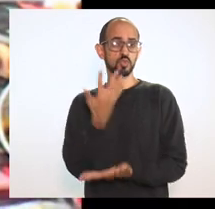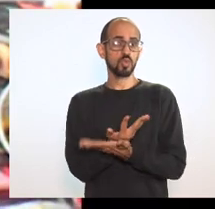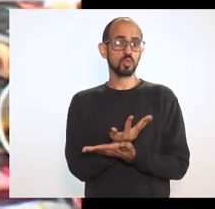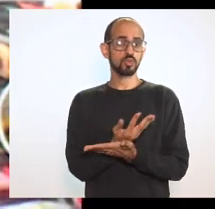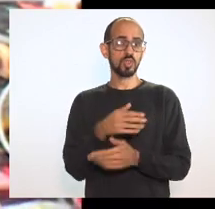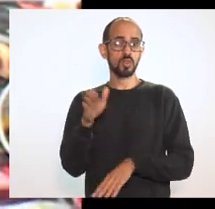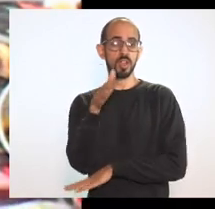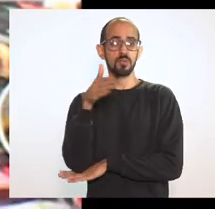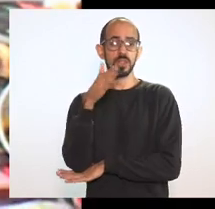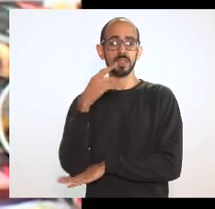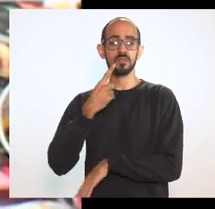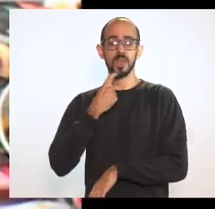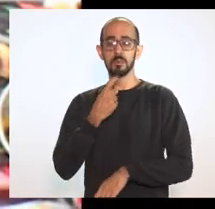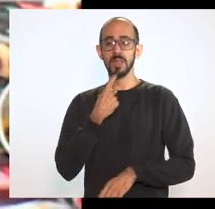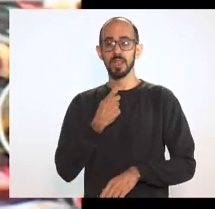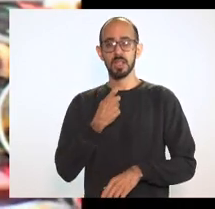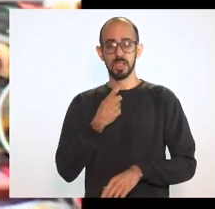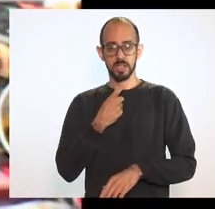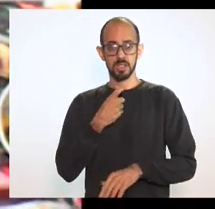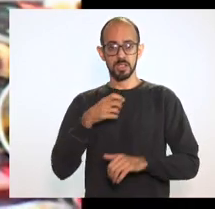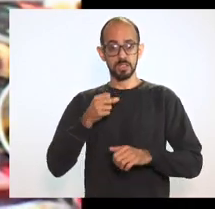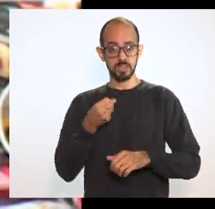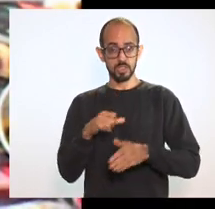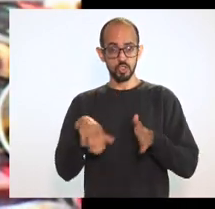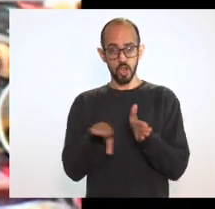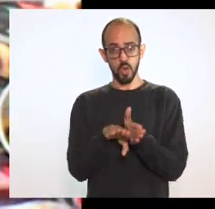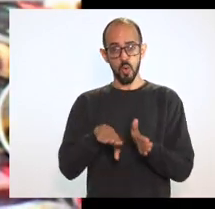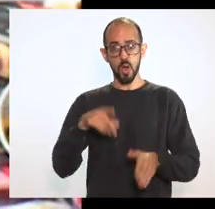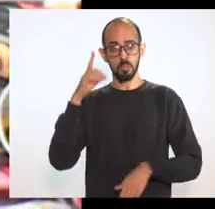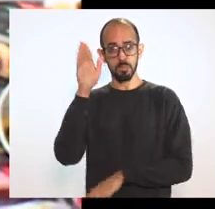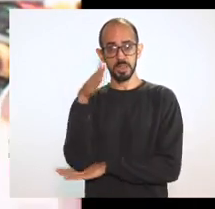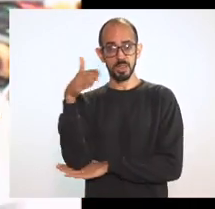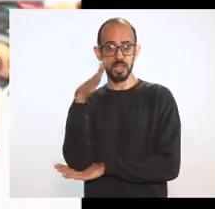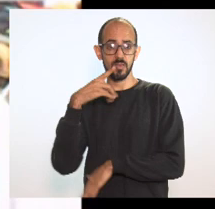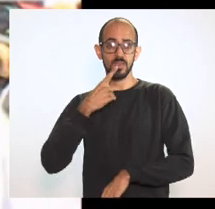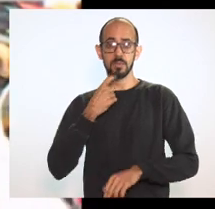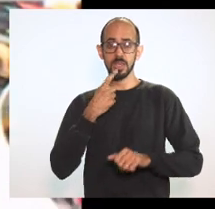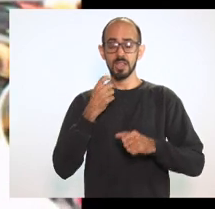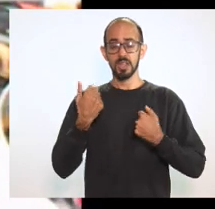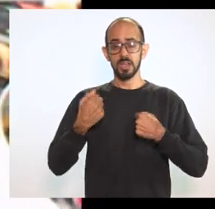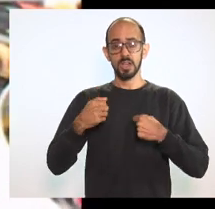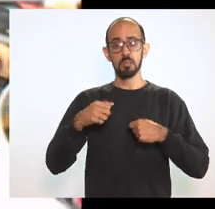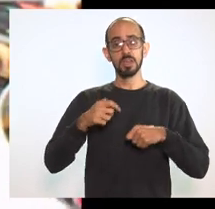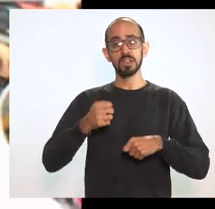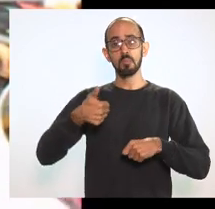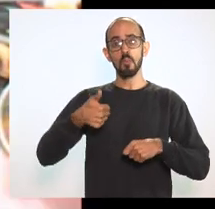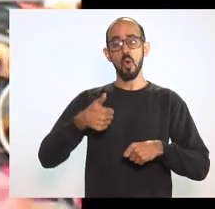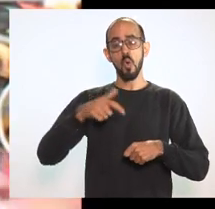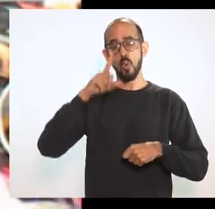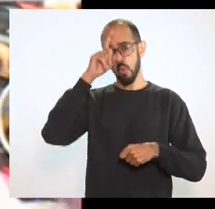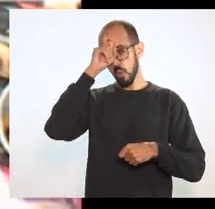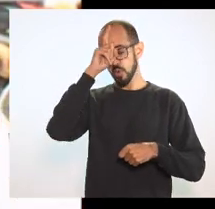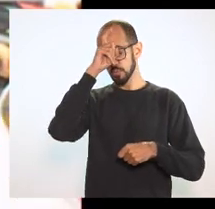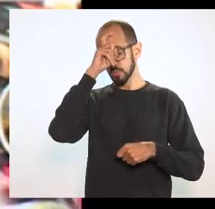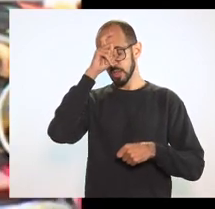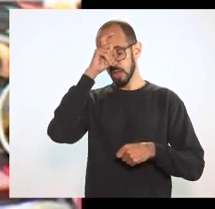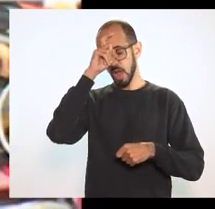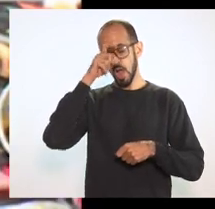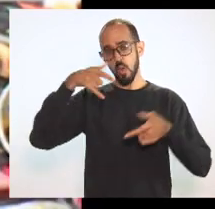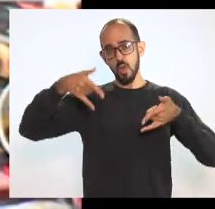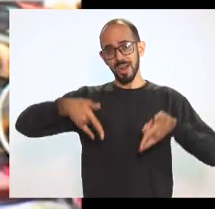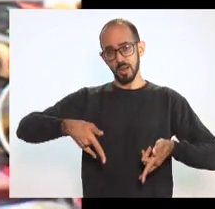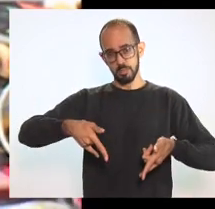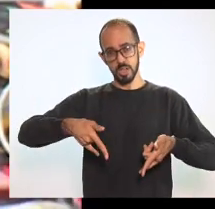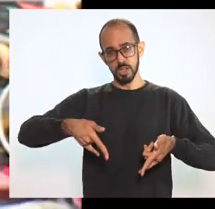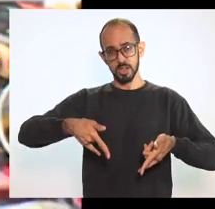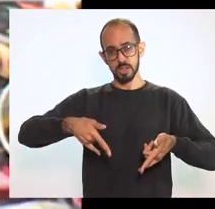bandeira vermelha. Chegou na bandeira vermelha é porque está tendo muito contágio e pouco leito do hospital. Então, chegou na bandeira vermelha para as